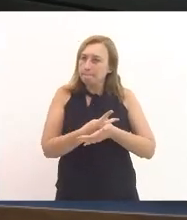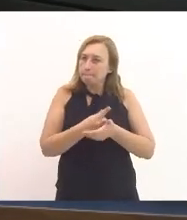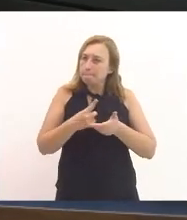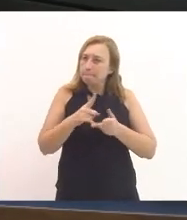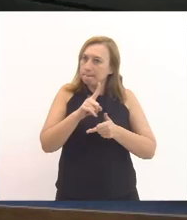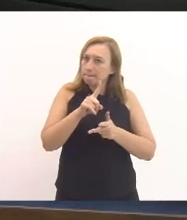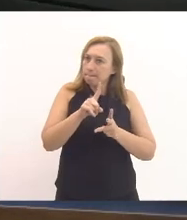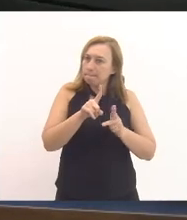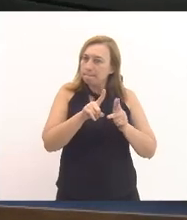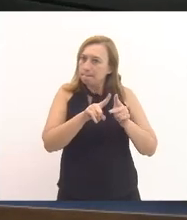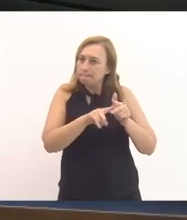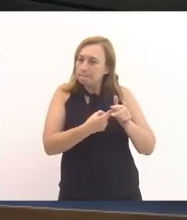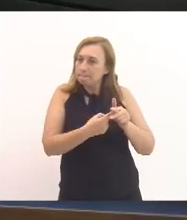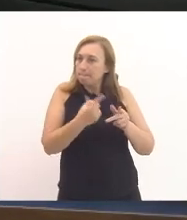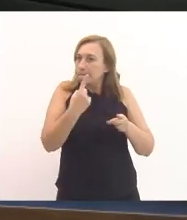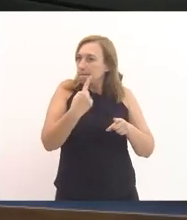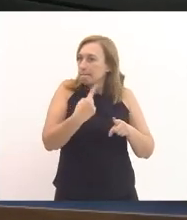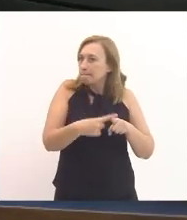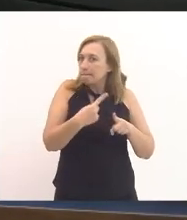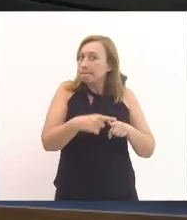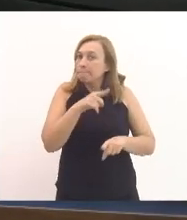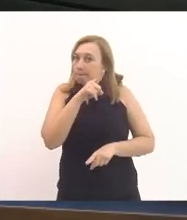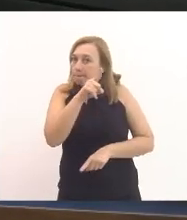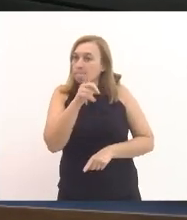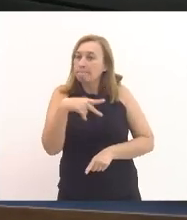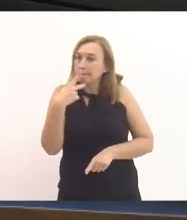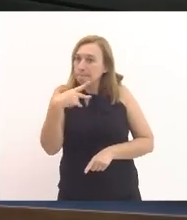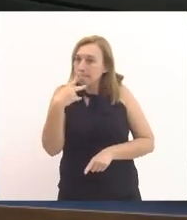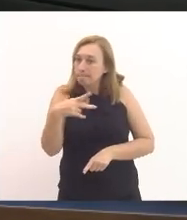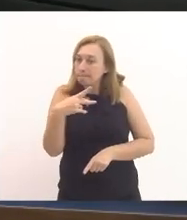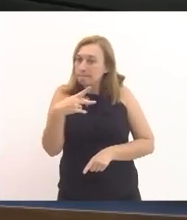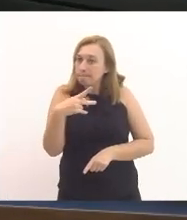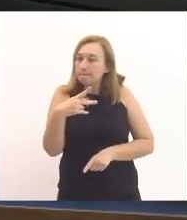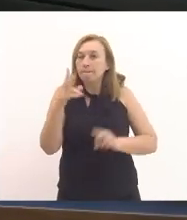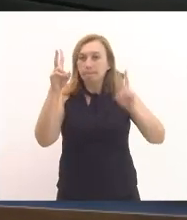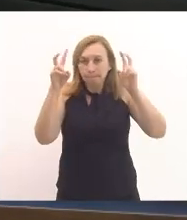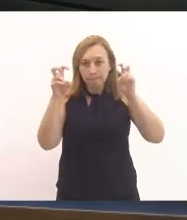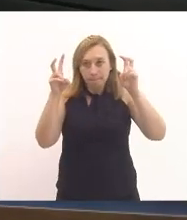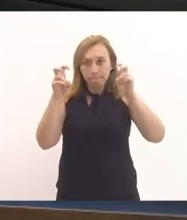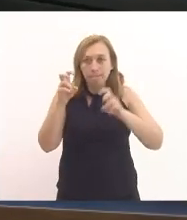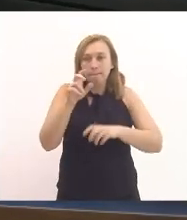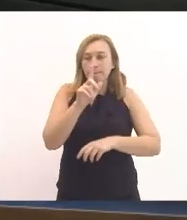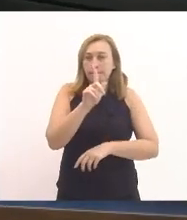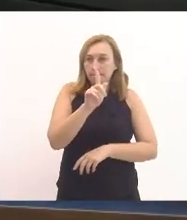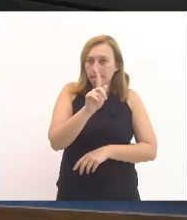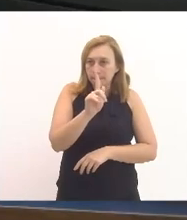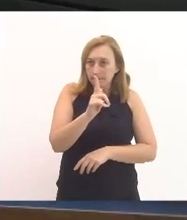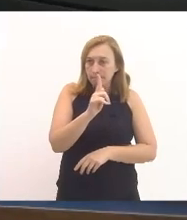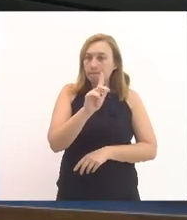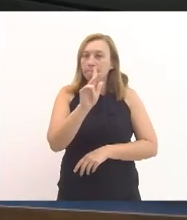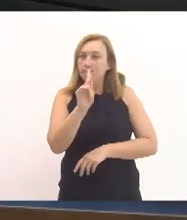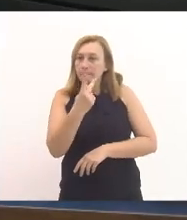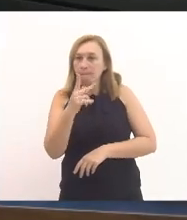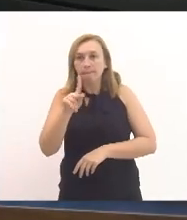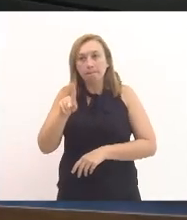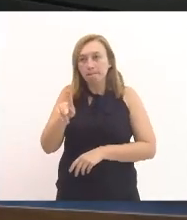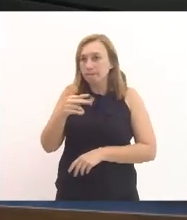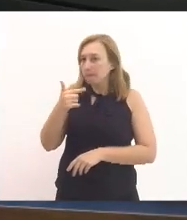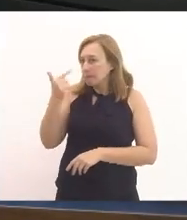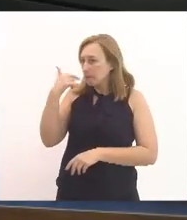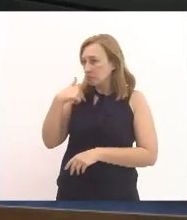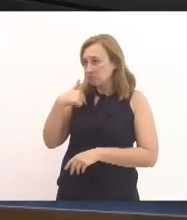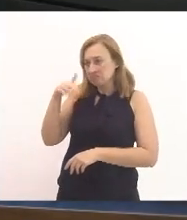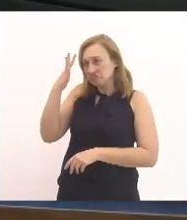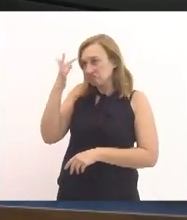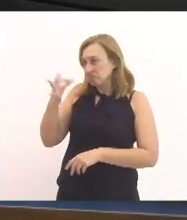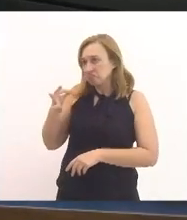cortar na própria Carne porque lá nós falamos que seria um dos temas seria ghp eu não sabia disso não